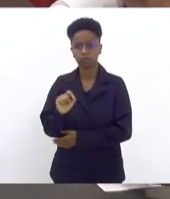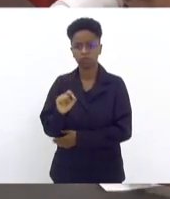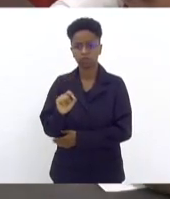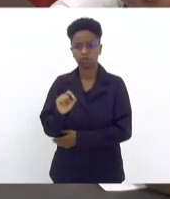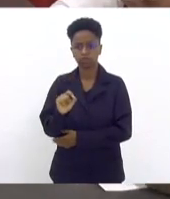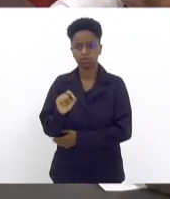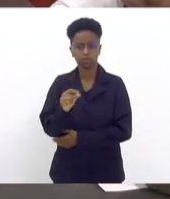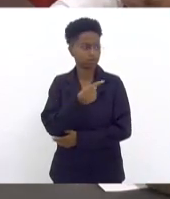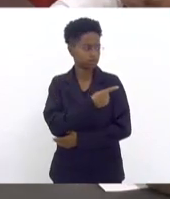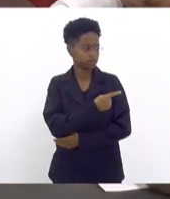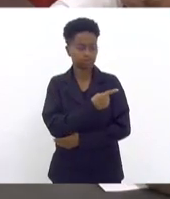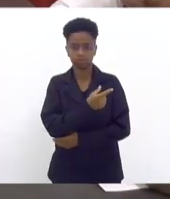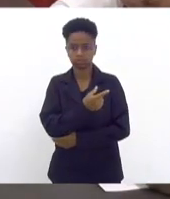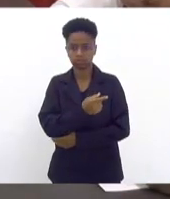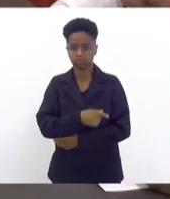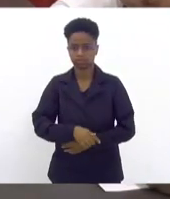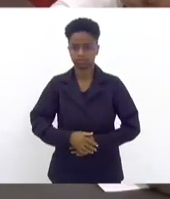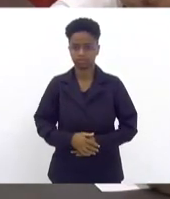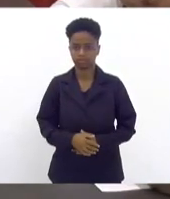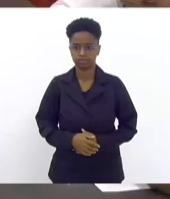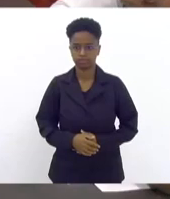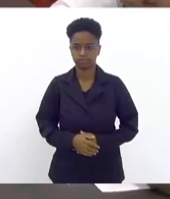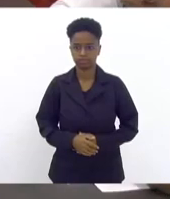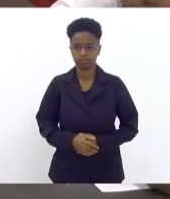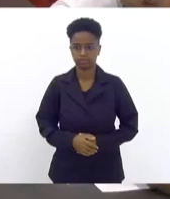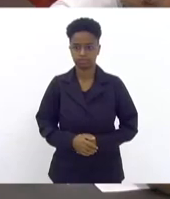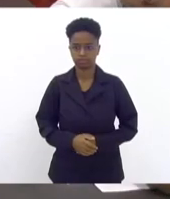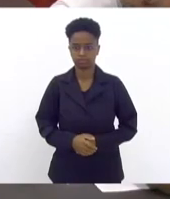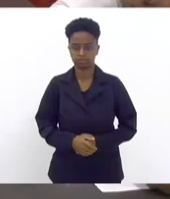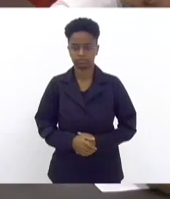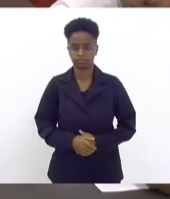Estava aqui. Ah, tá aqui, pô.